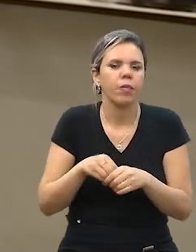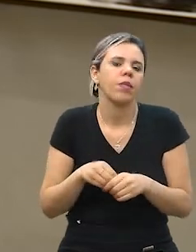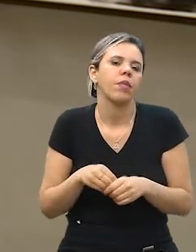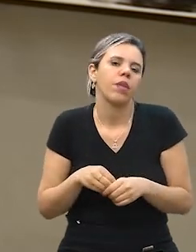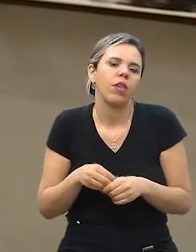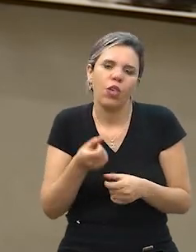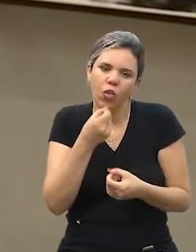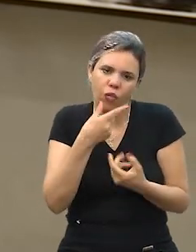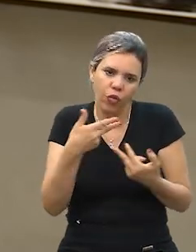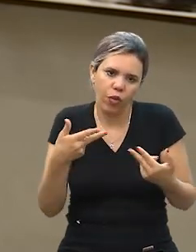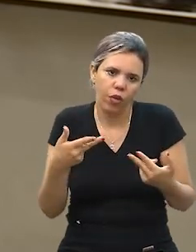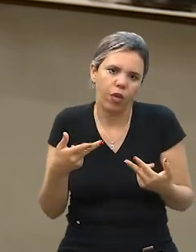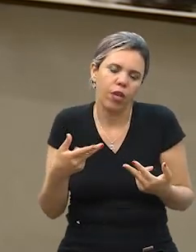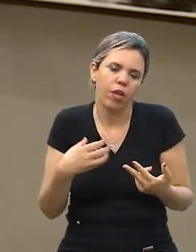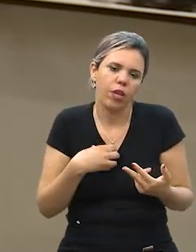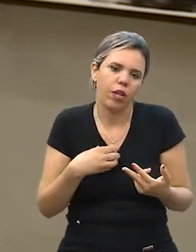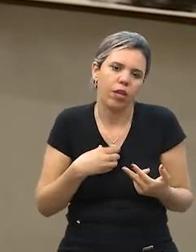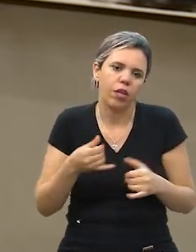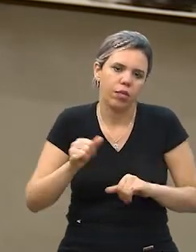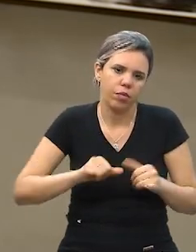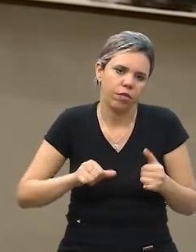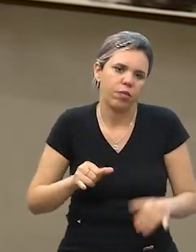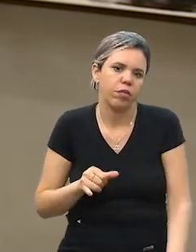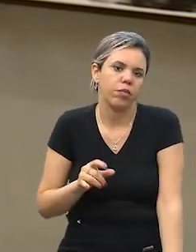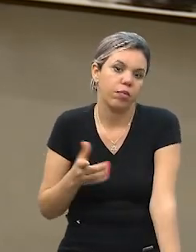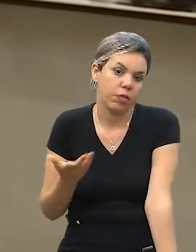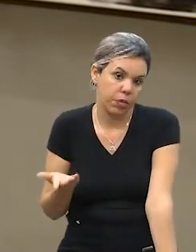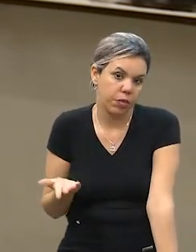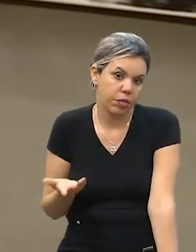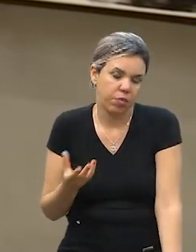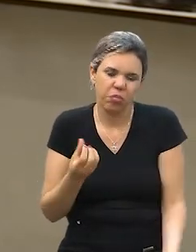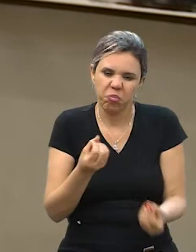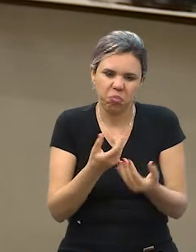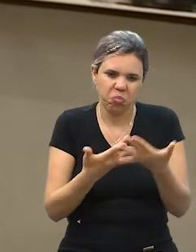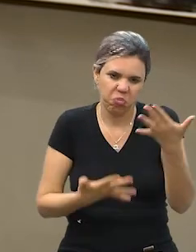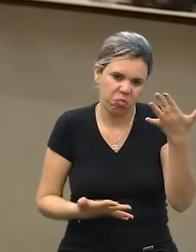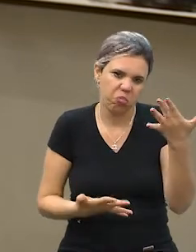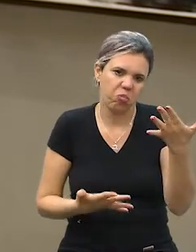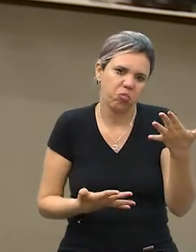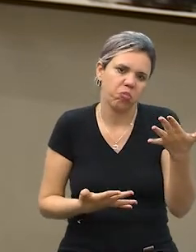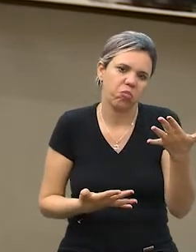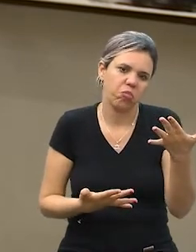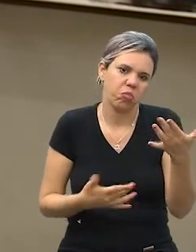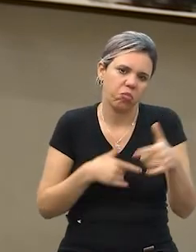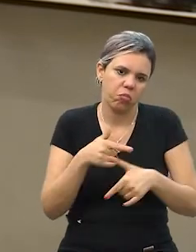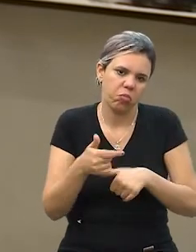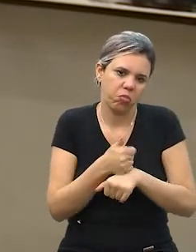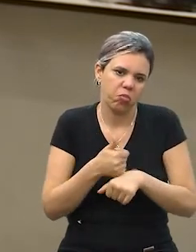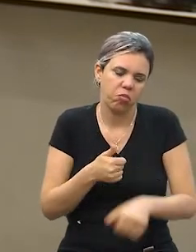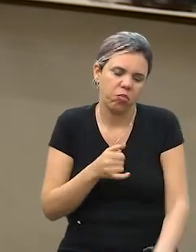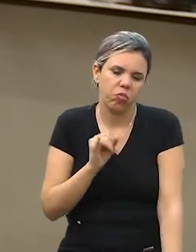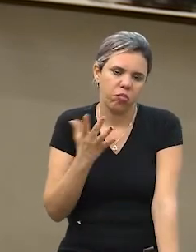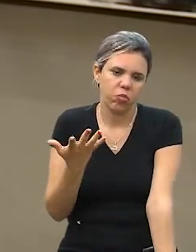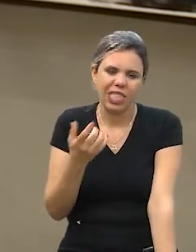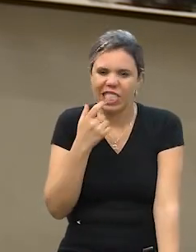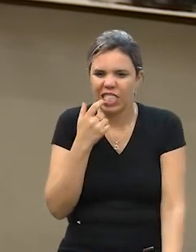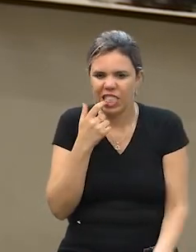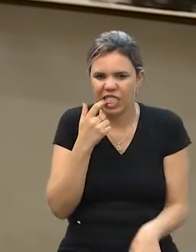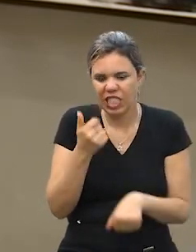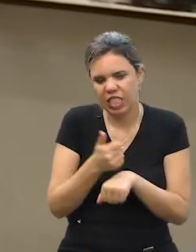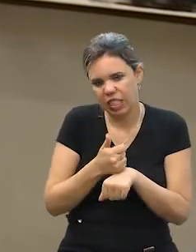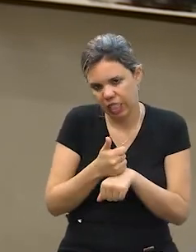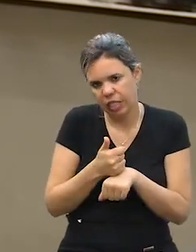farmacologia desenvolver algumas substâncias. É inúmero o leque, caso o dentista seja